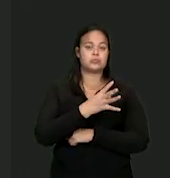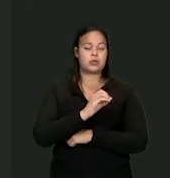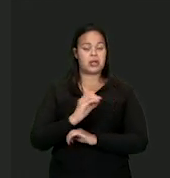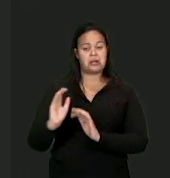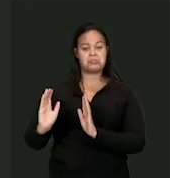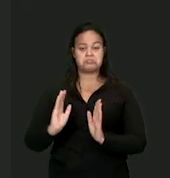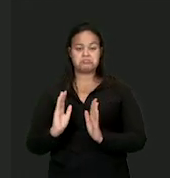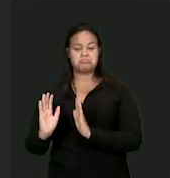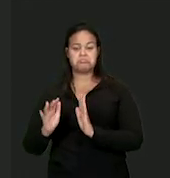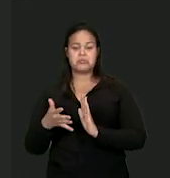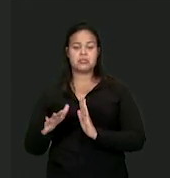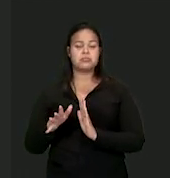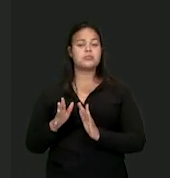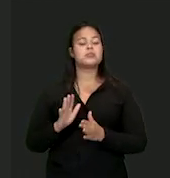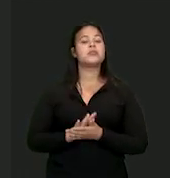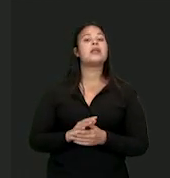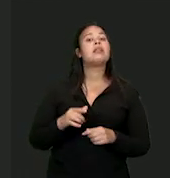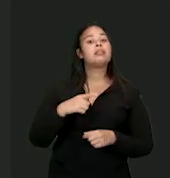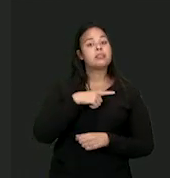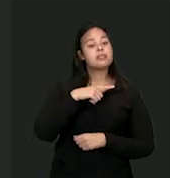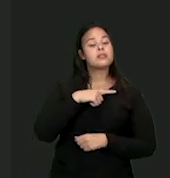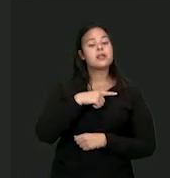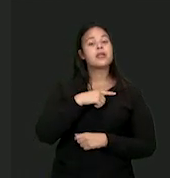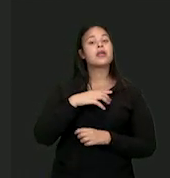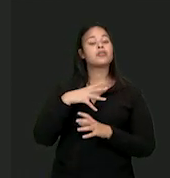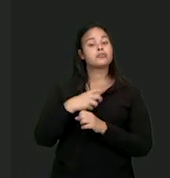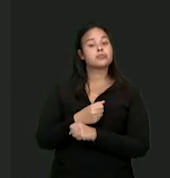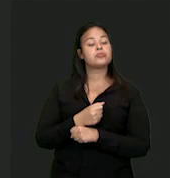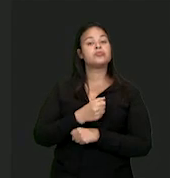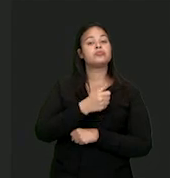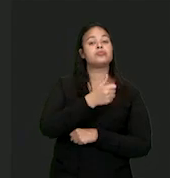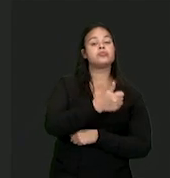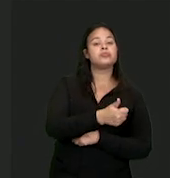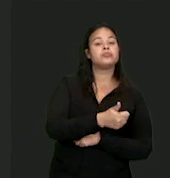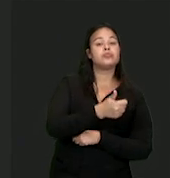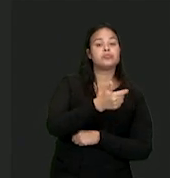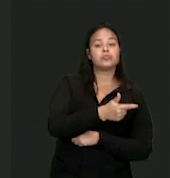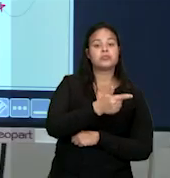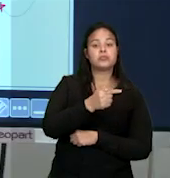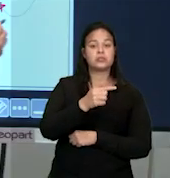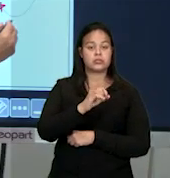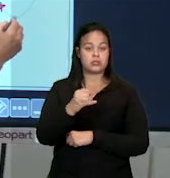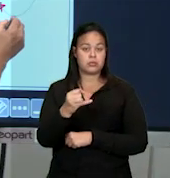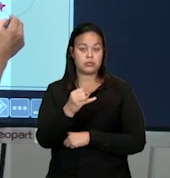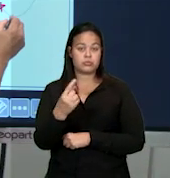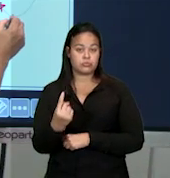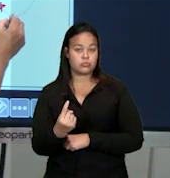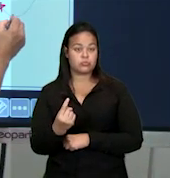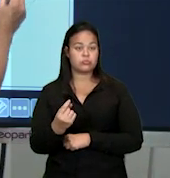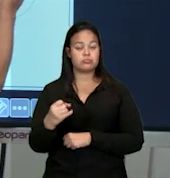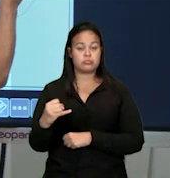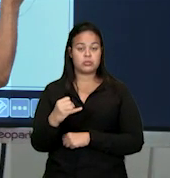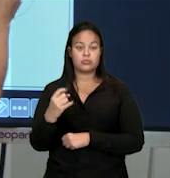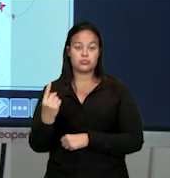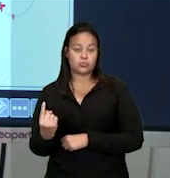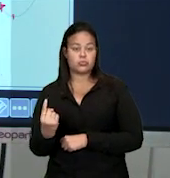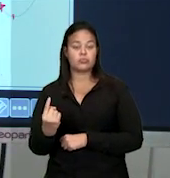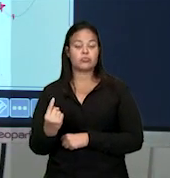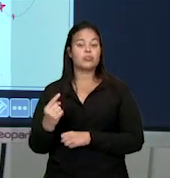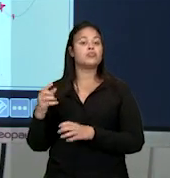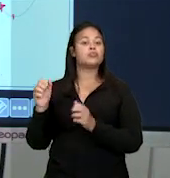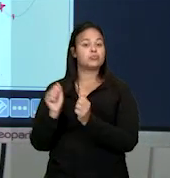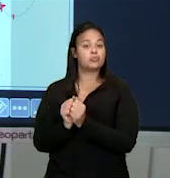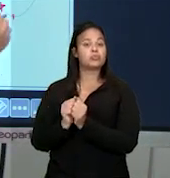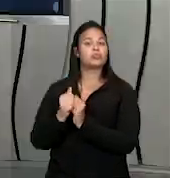Tá vendo? E aí, nós vamos ter o 270 com menos 1. Então, aqui está o menos 1 com